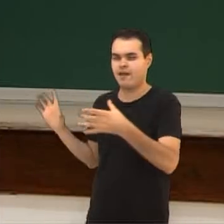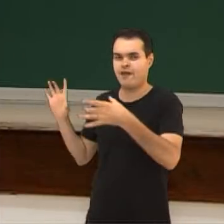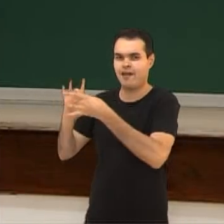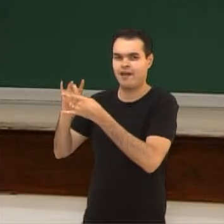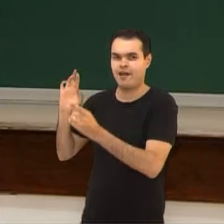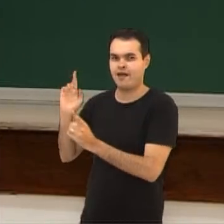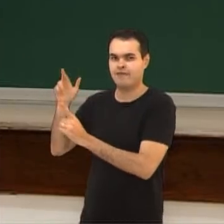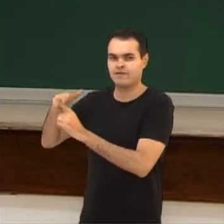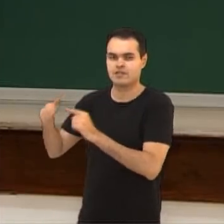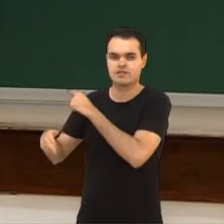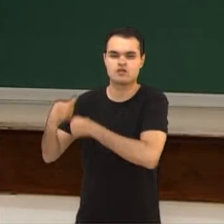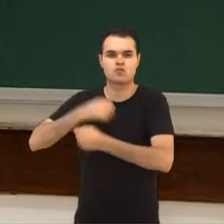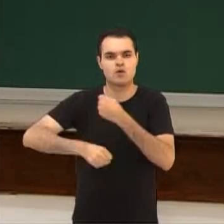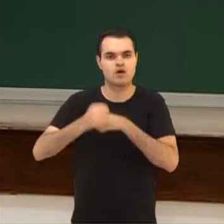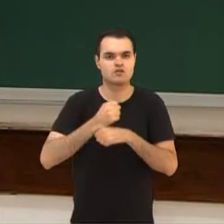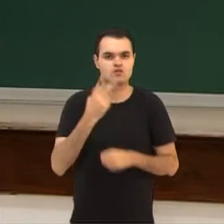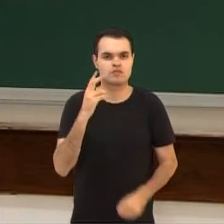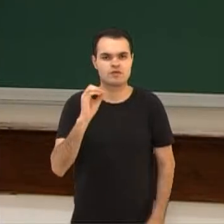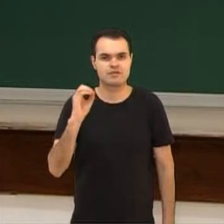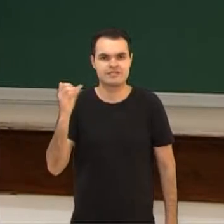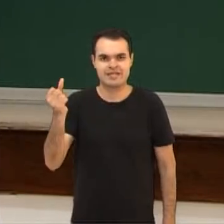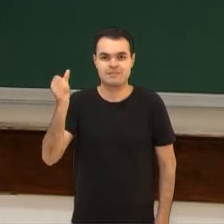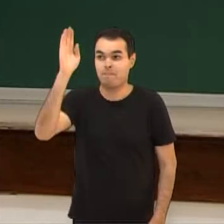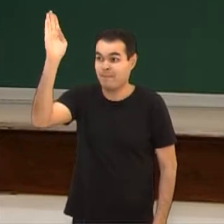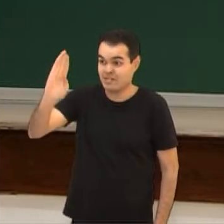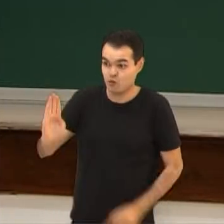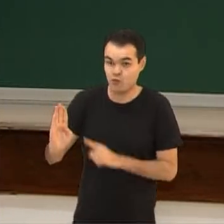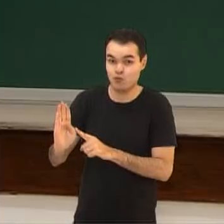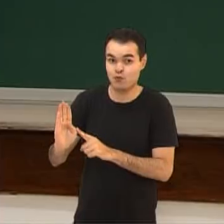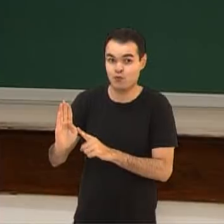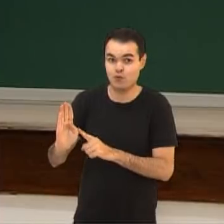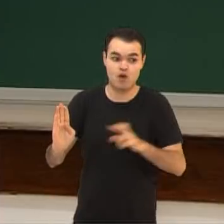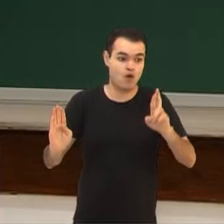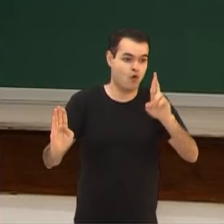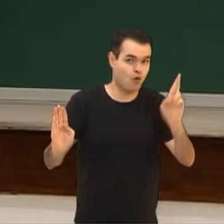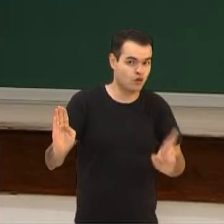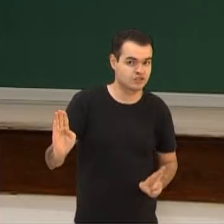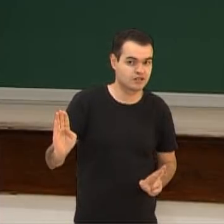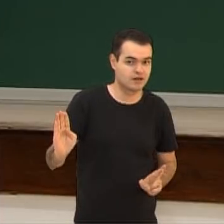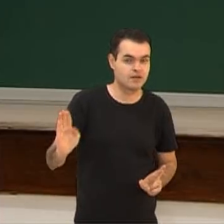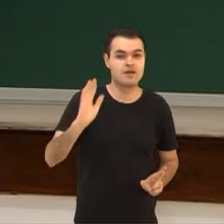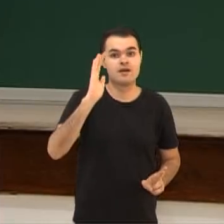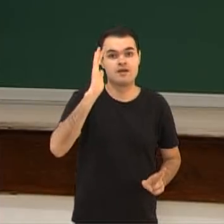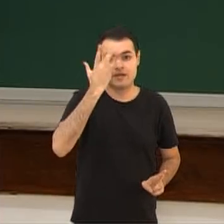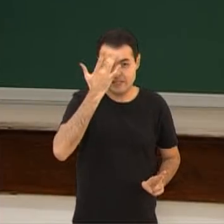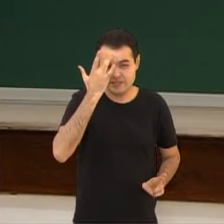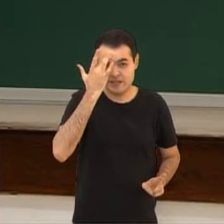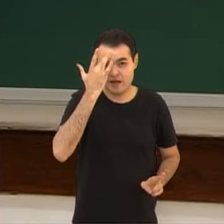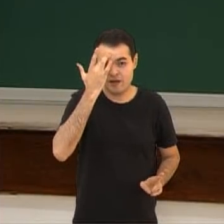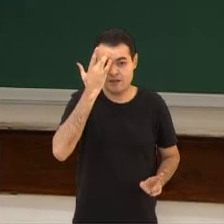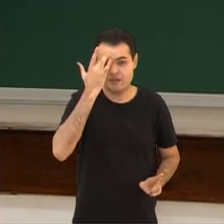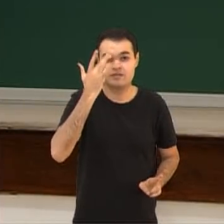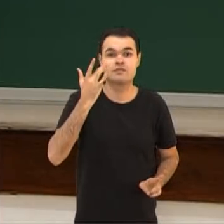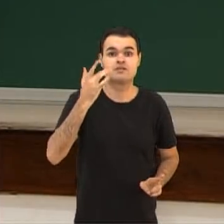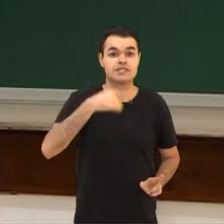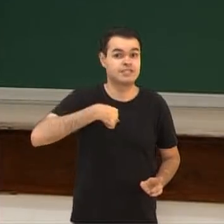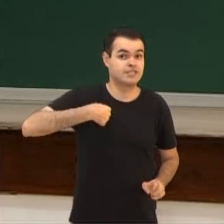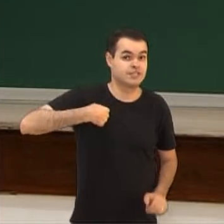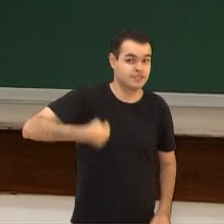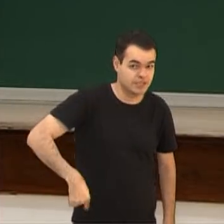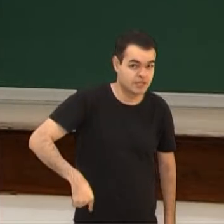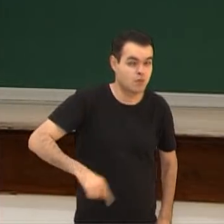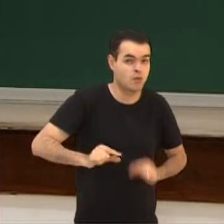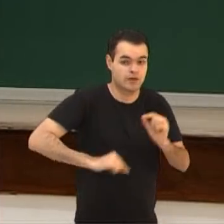referência, no ano de 2006, Brasil, Rússia, Índia e China formaram